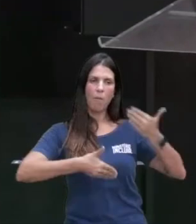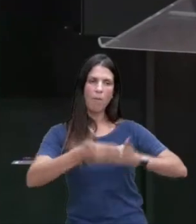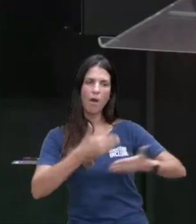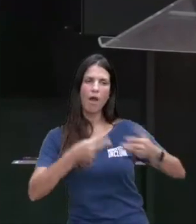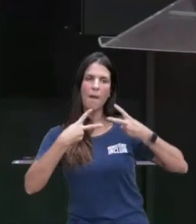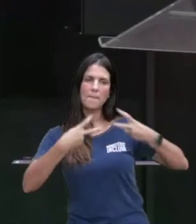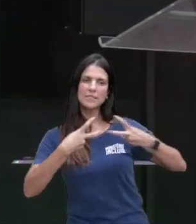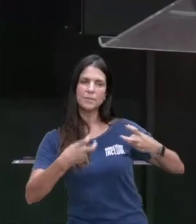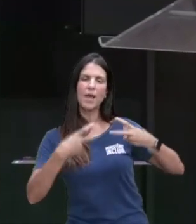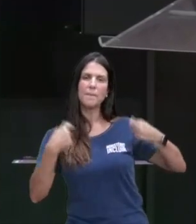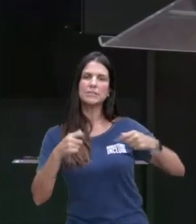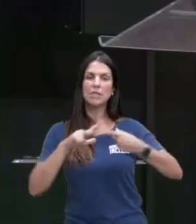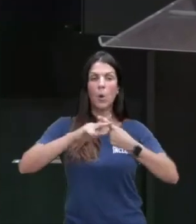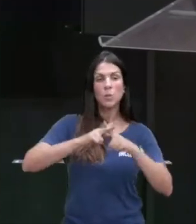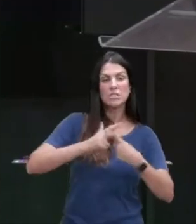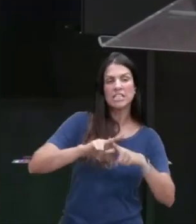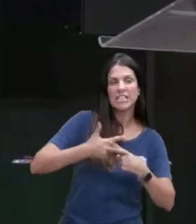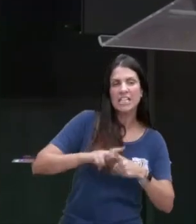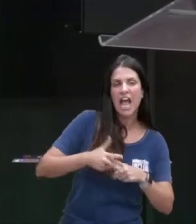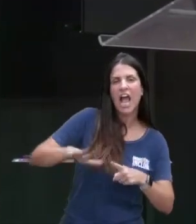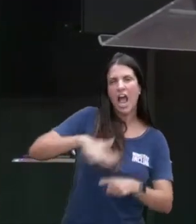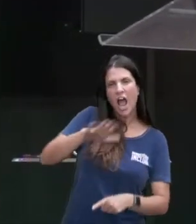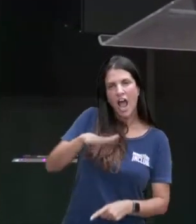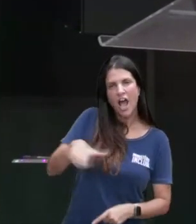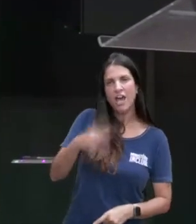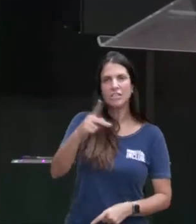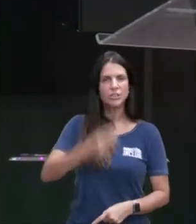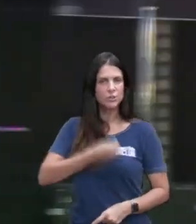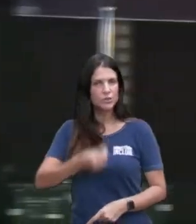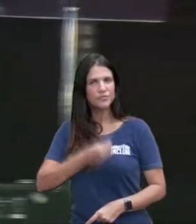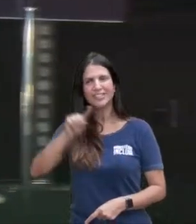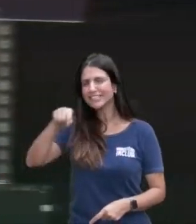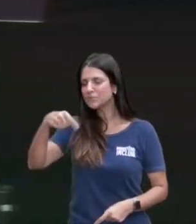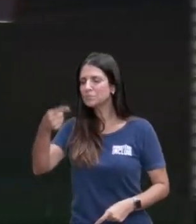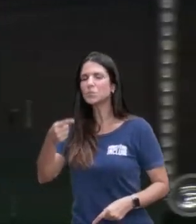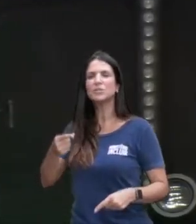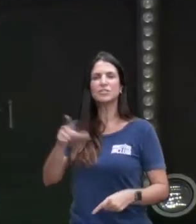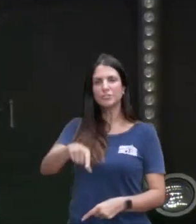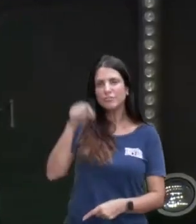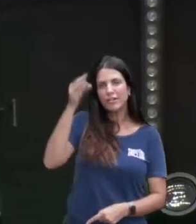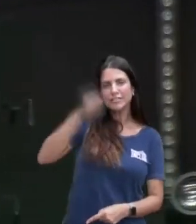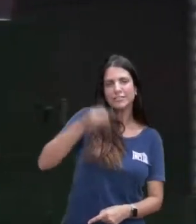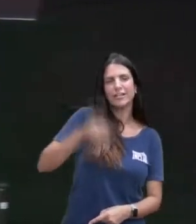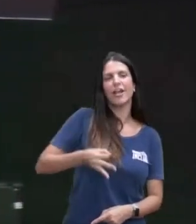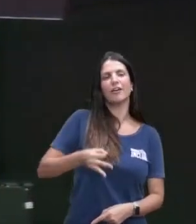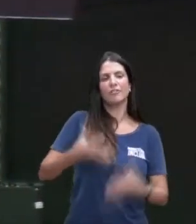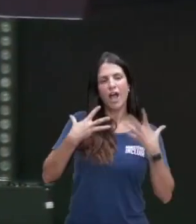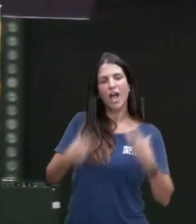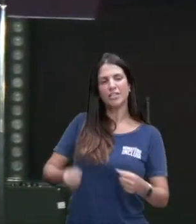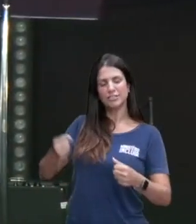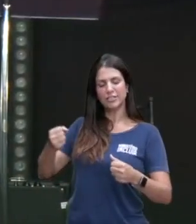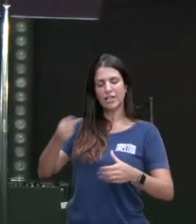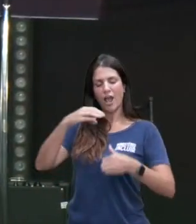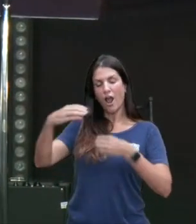e a sua cobertura espiritual e depois se danar o resto da vida e a gente pode caminhar mais